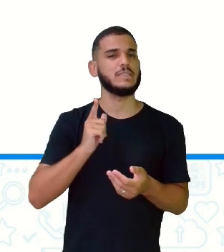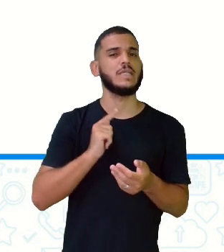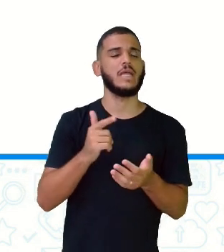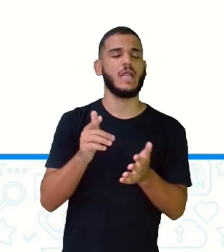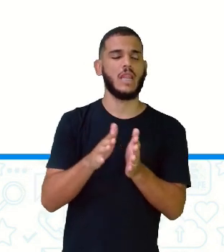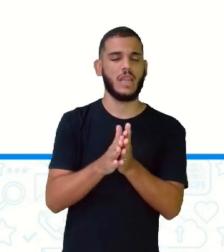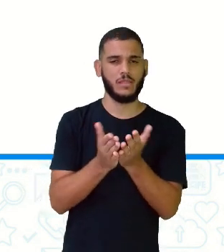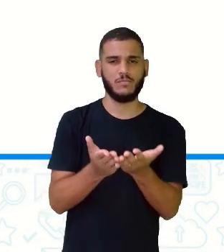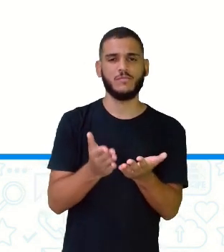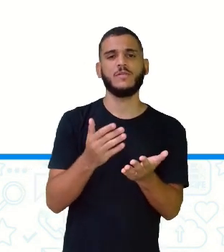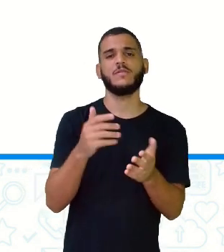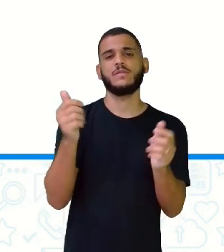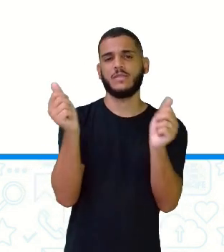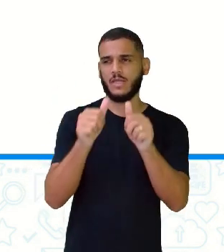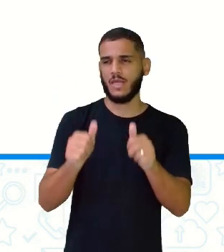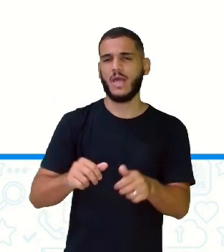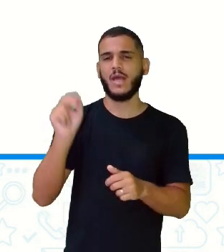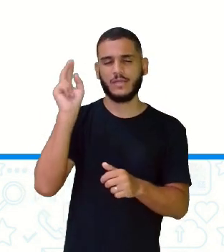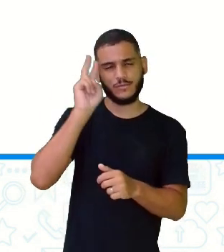de história?